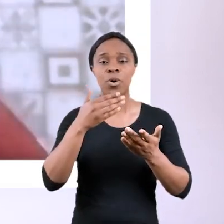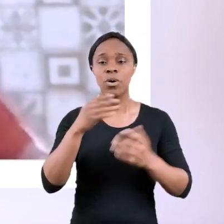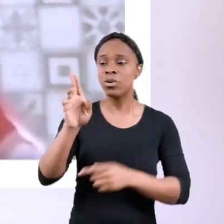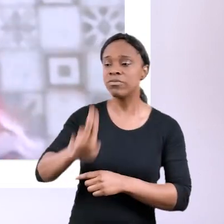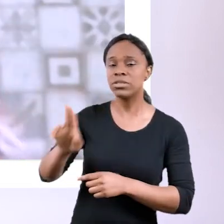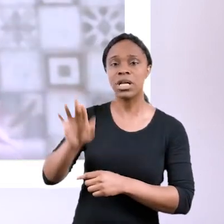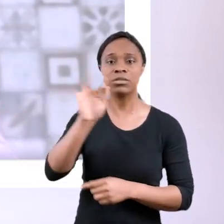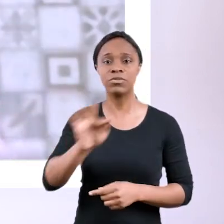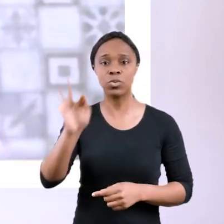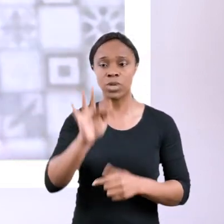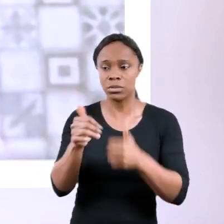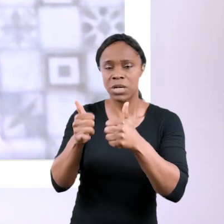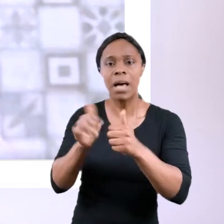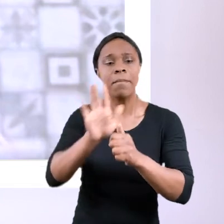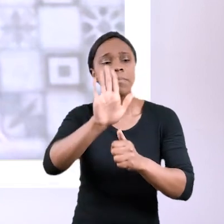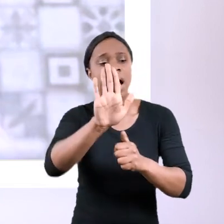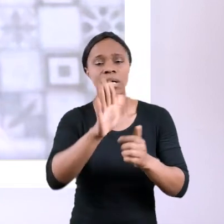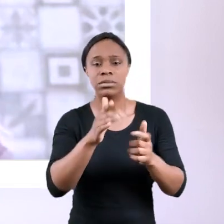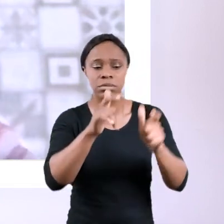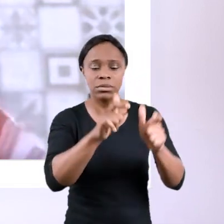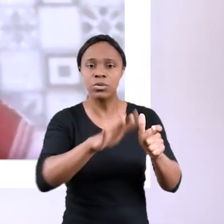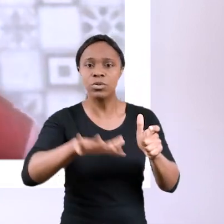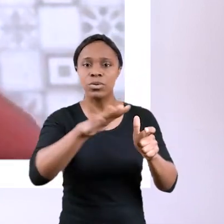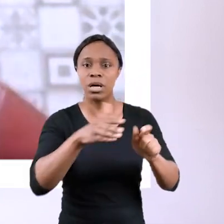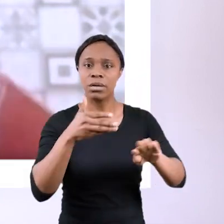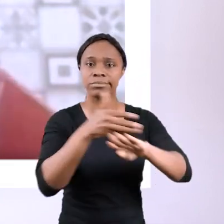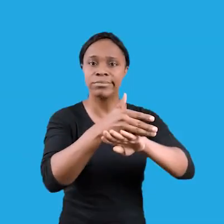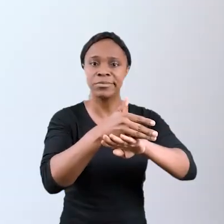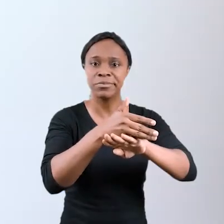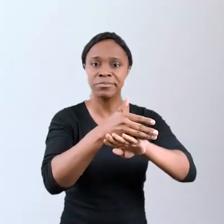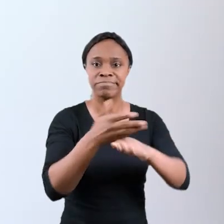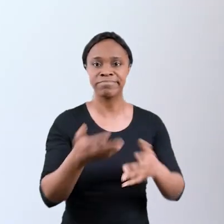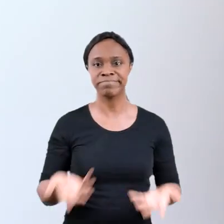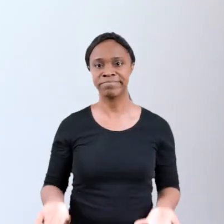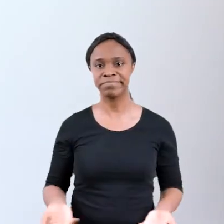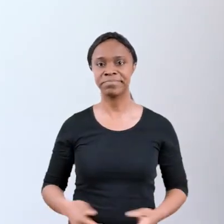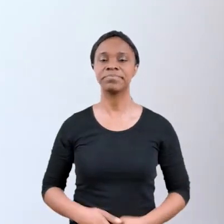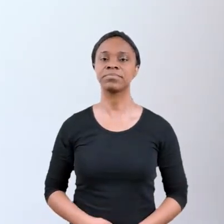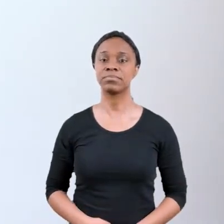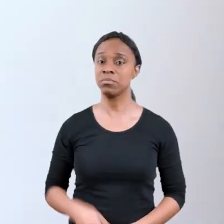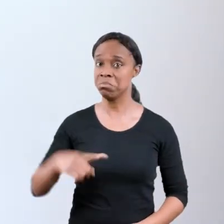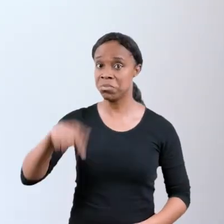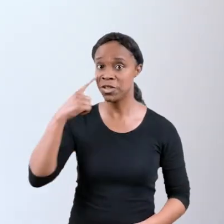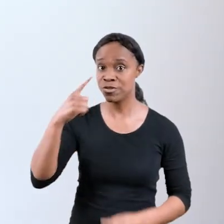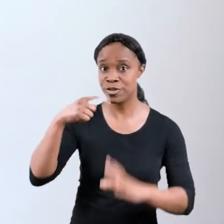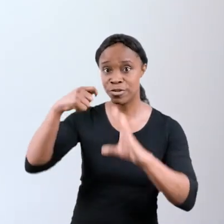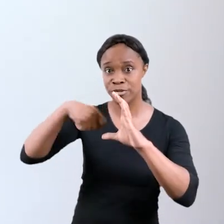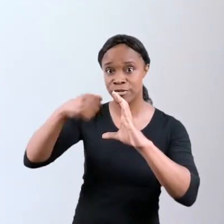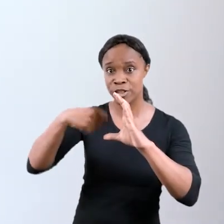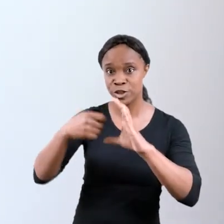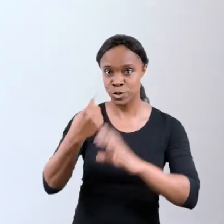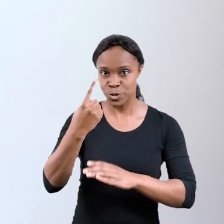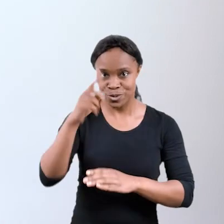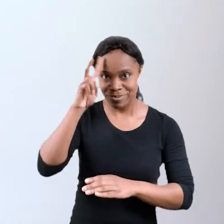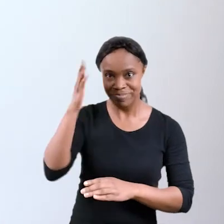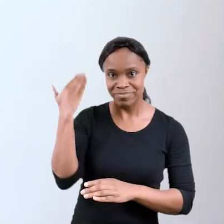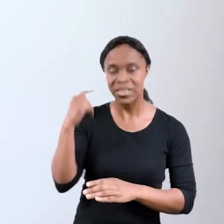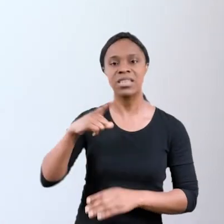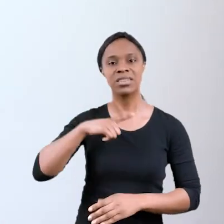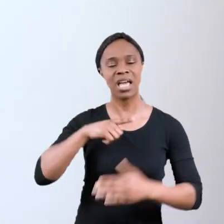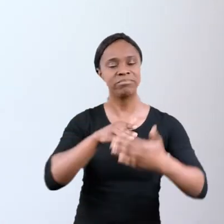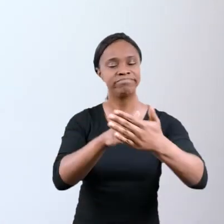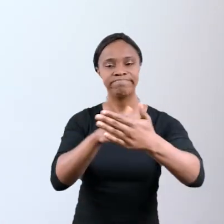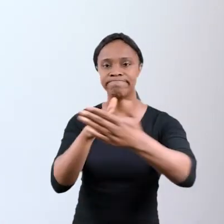universidade se você não abre as cotas cá para a inclusão no mercado de trabalho. E como vimos no primeiro encontro, também existem